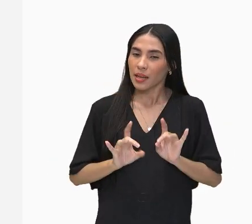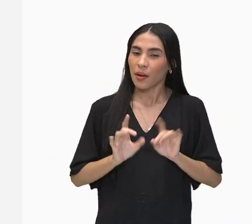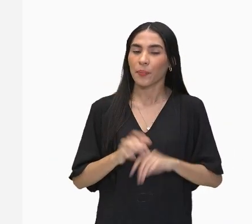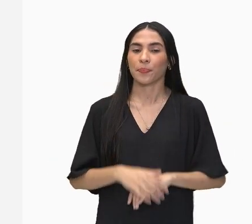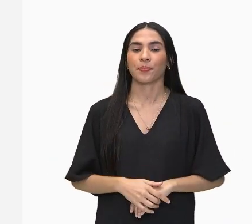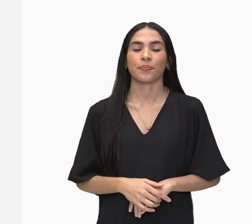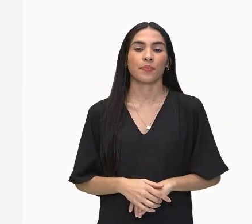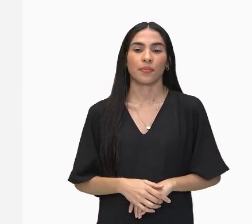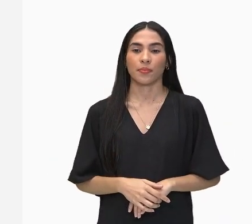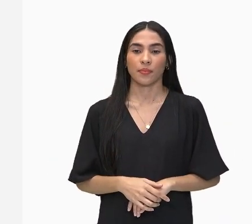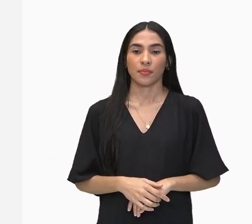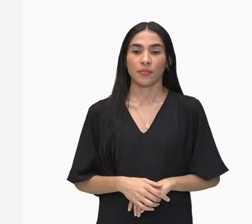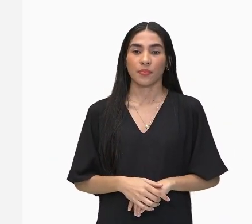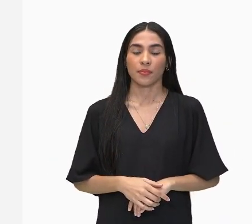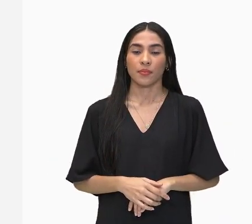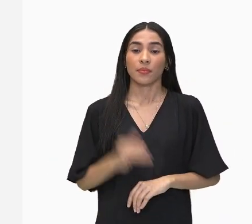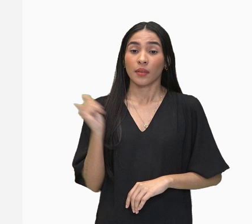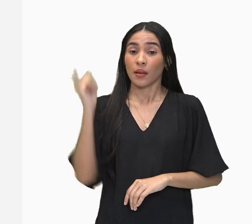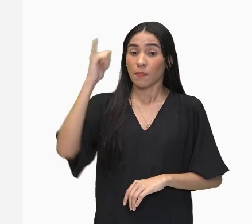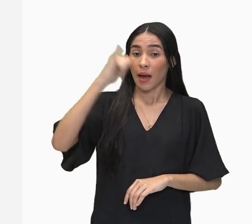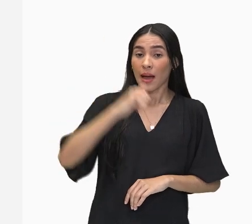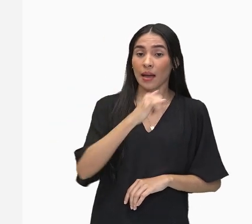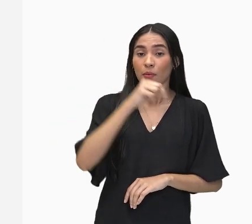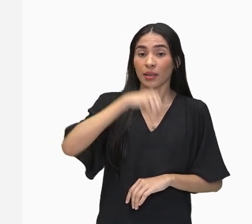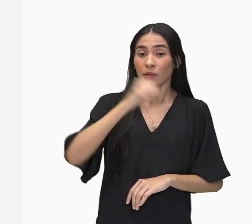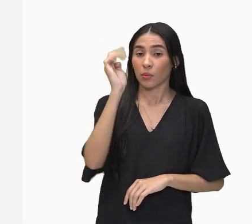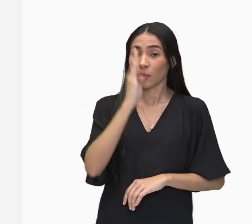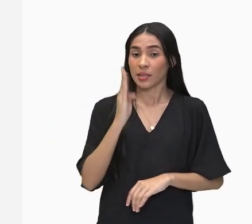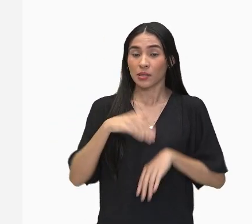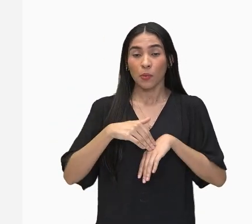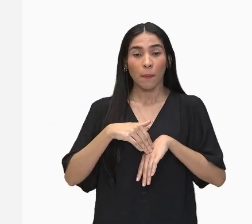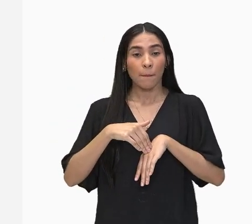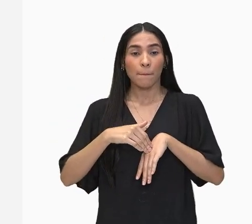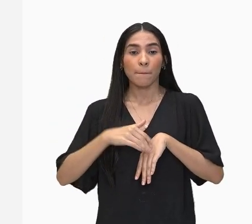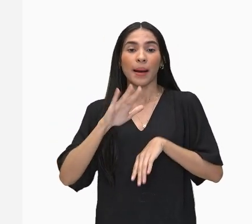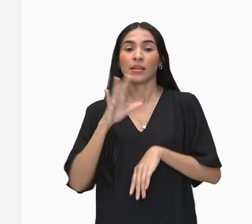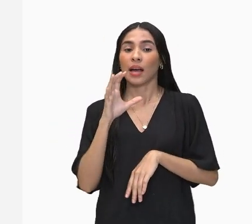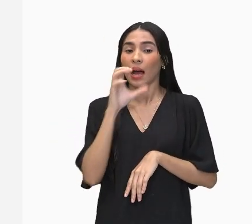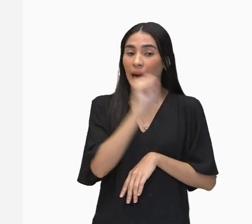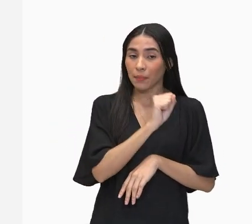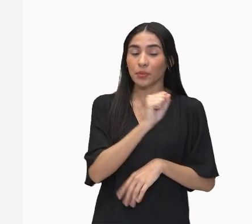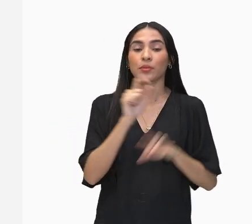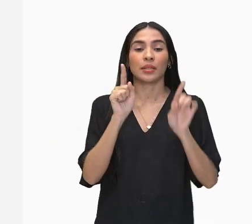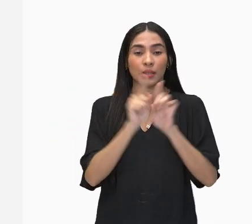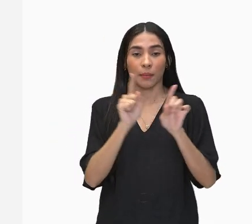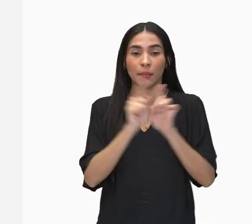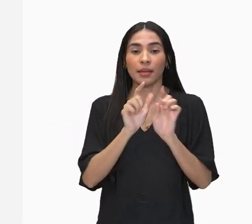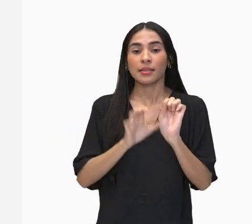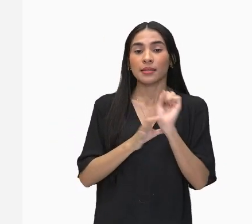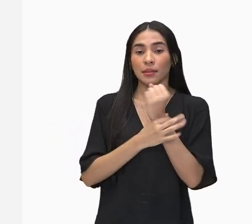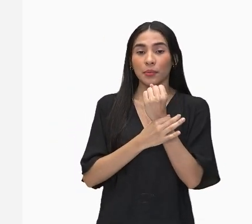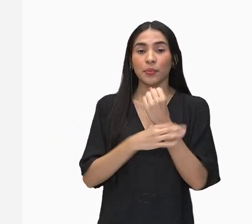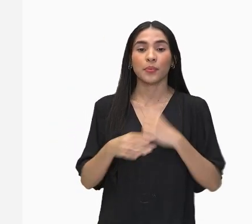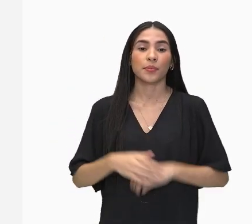maior. O transporte aéreo no Brasil, ele é considerado mais rápido e seguro,